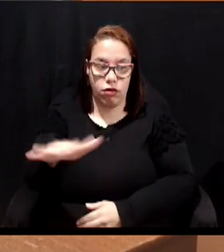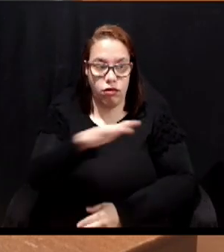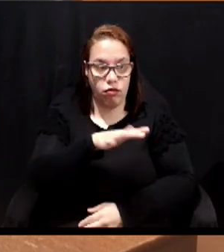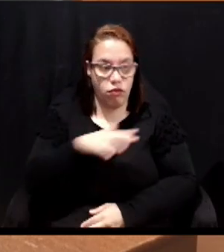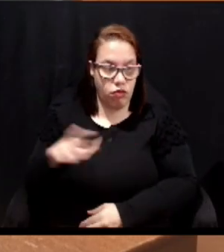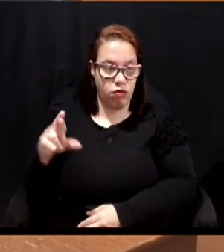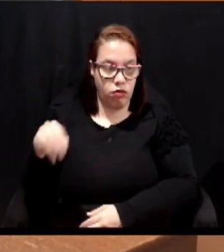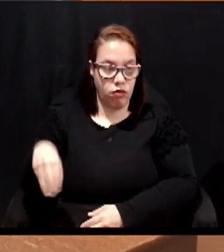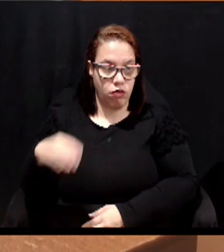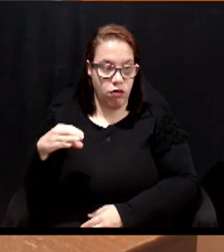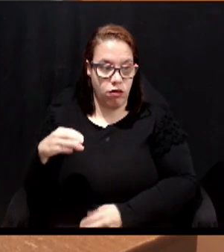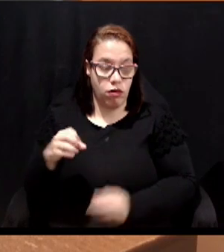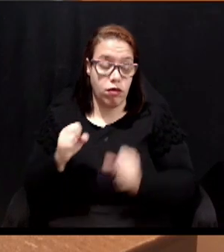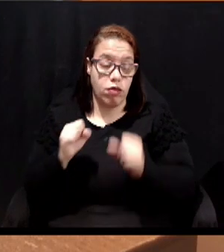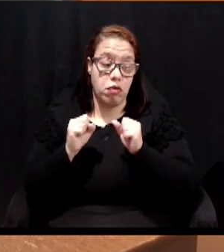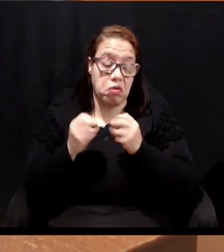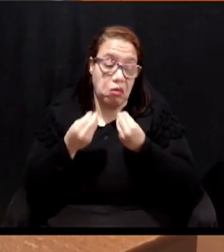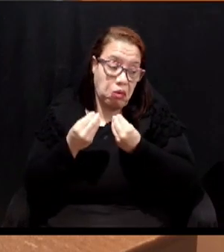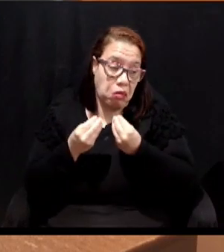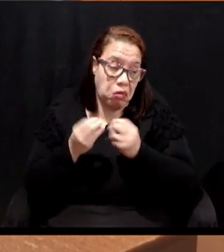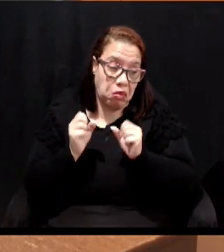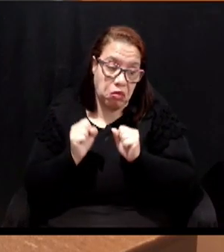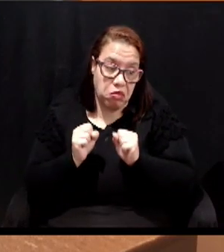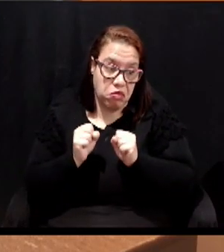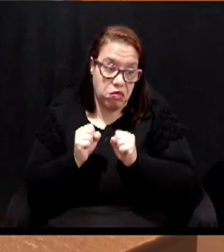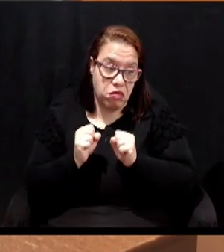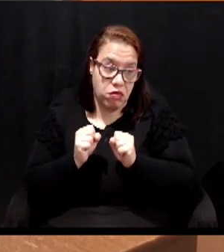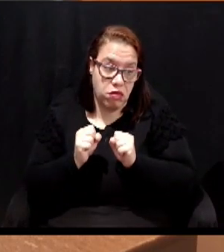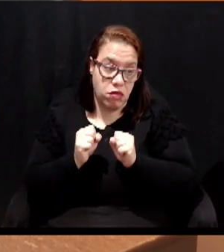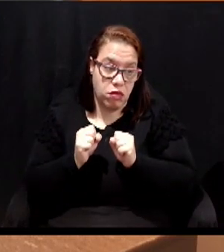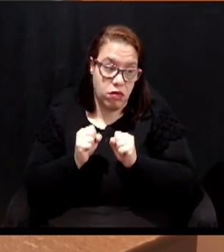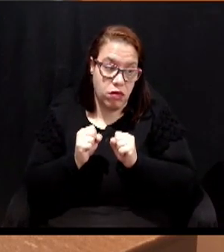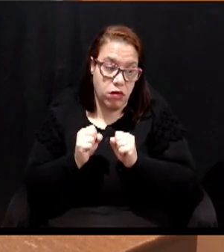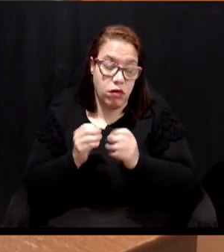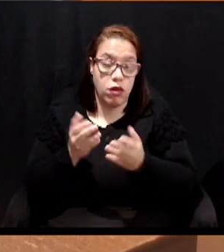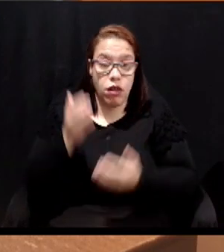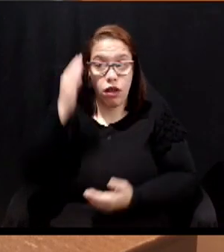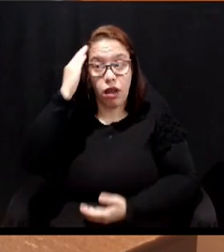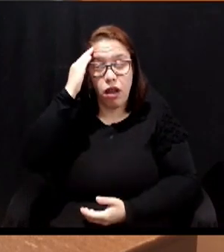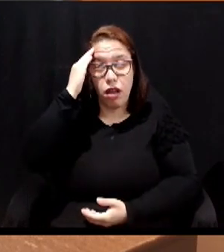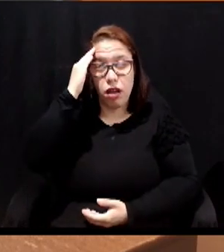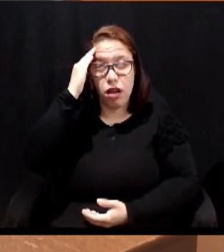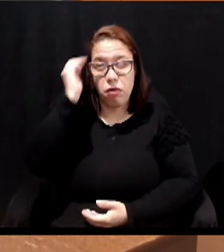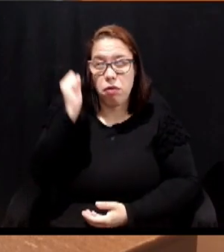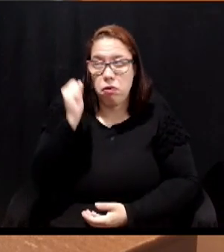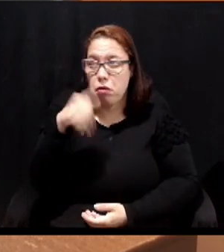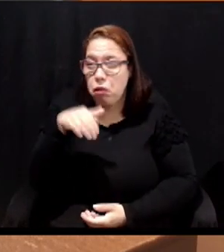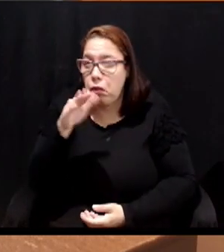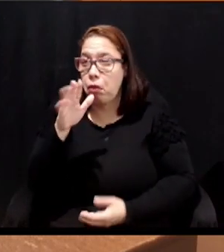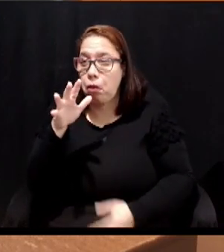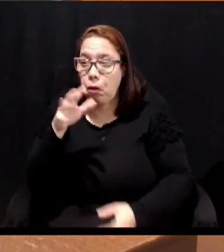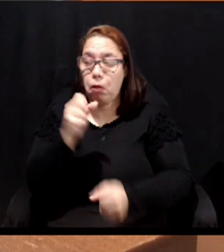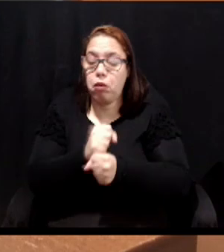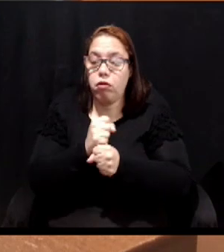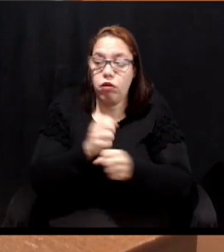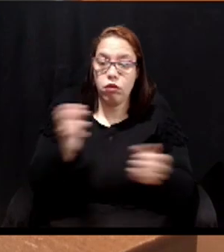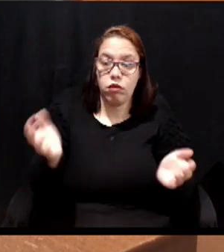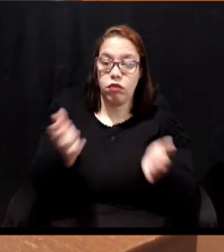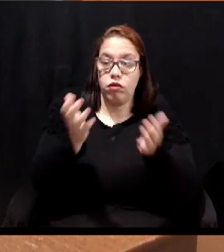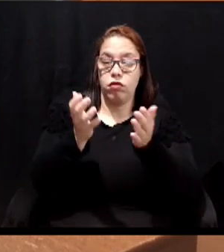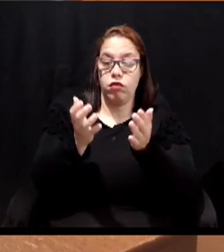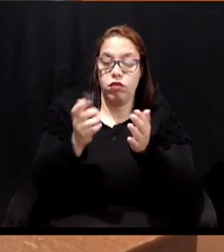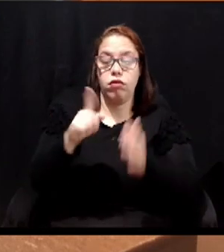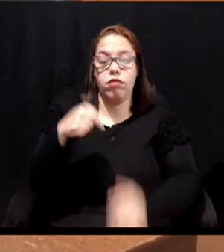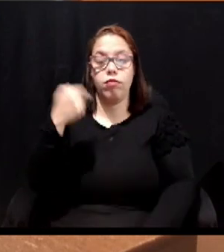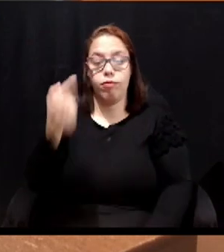eles podem também quiserem saber mais, né, e inclusive se somarem às iniciativas para além do